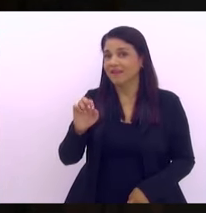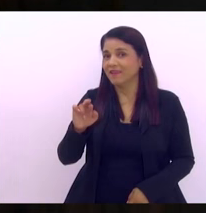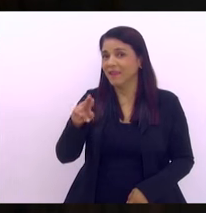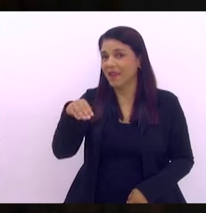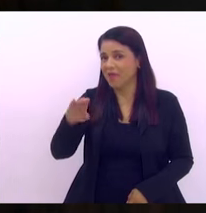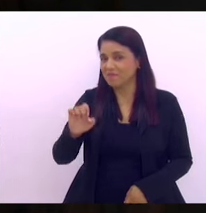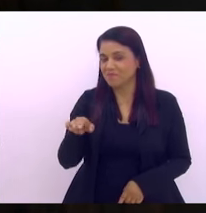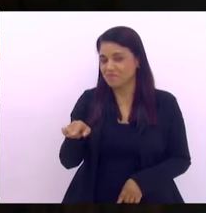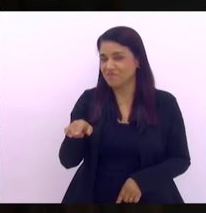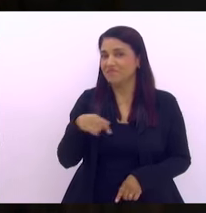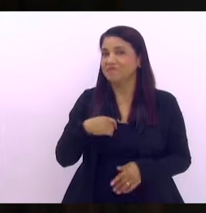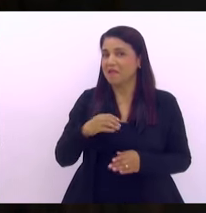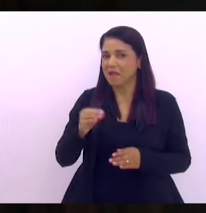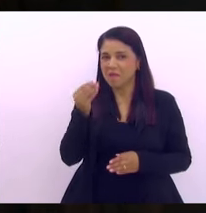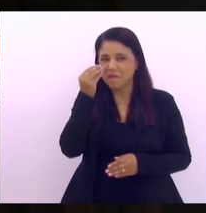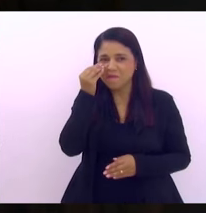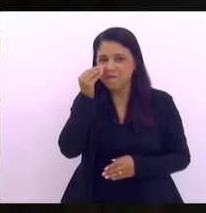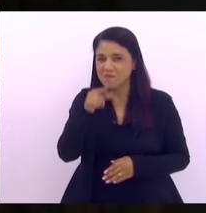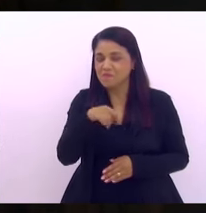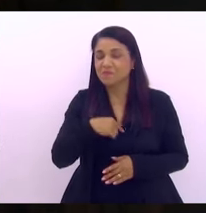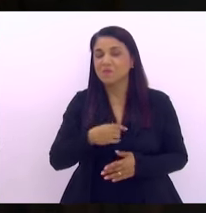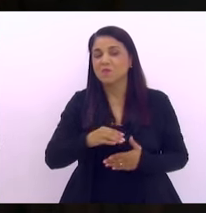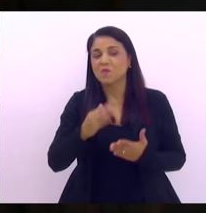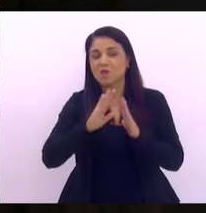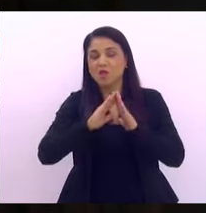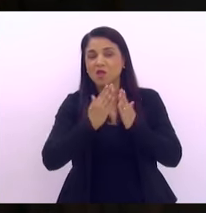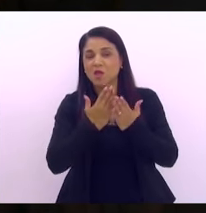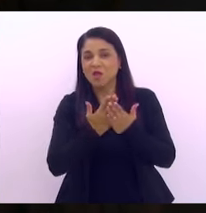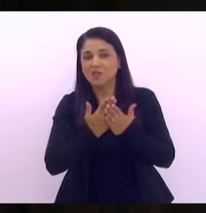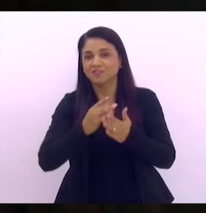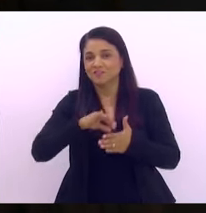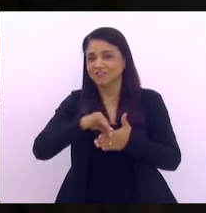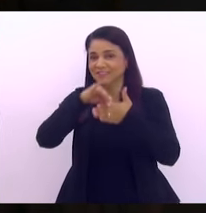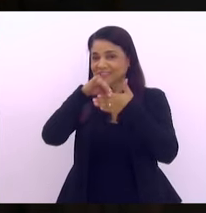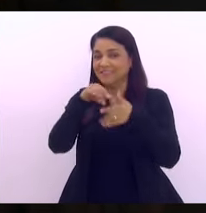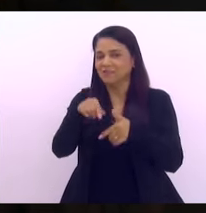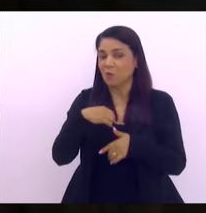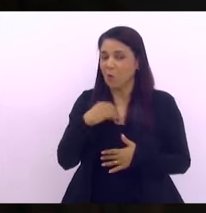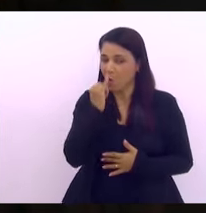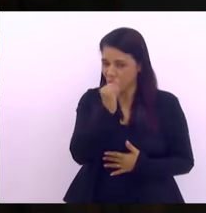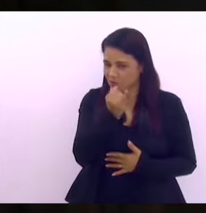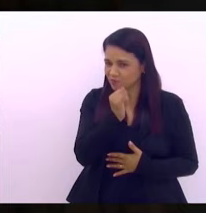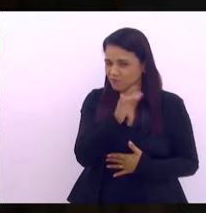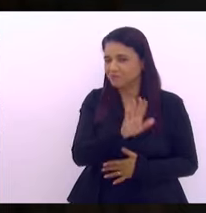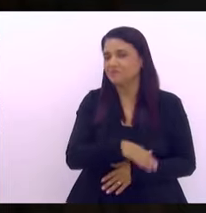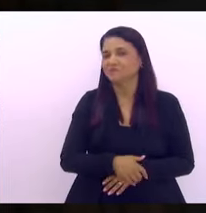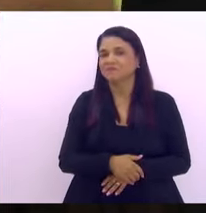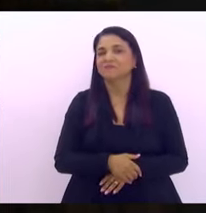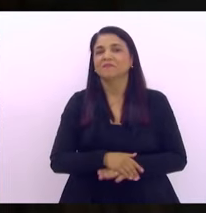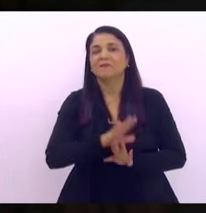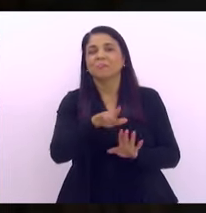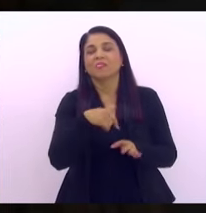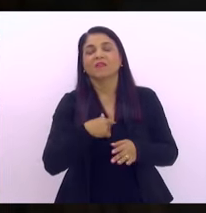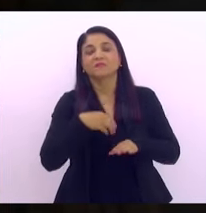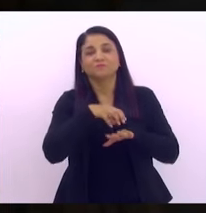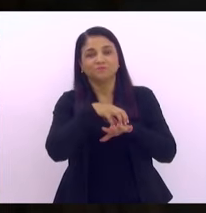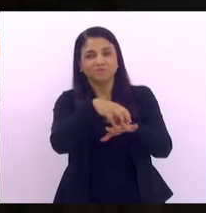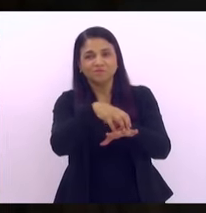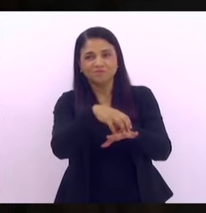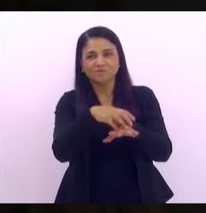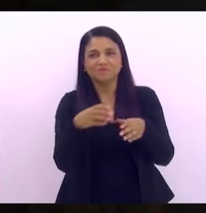conto no Colégio de Líderes a experiência, o dedo torto do companheiro da Otto aqui do lado. Pela Comissão de